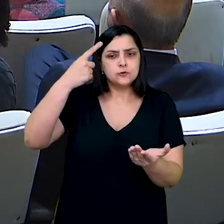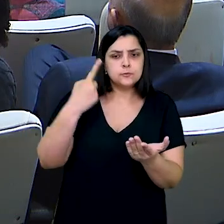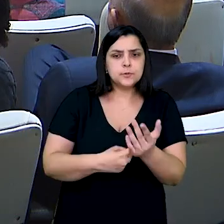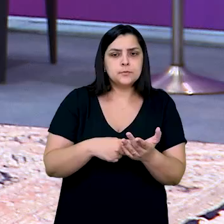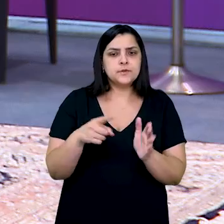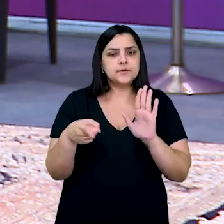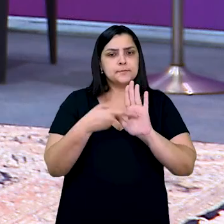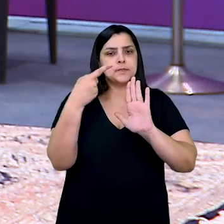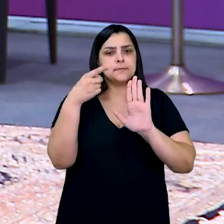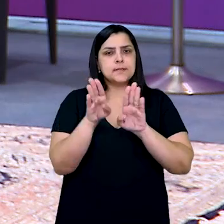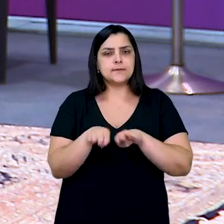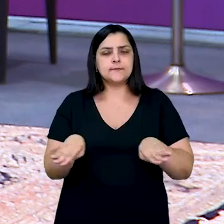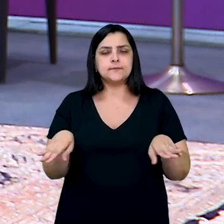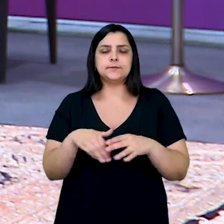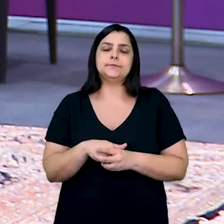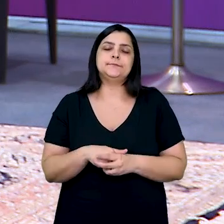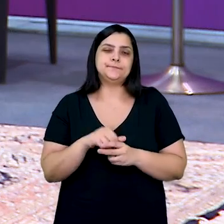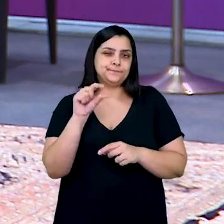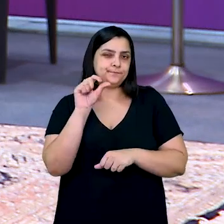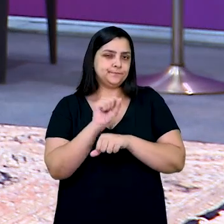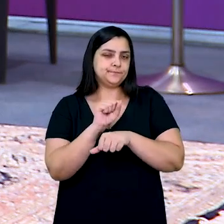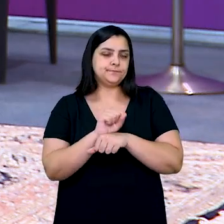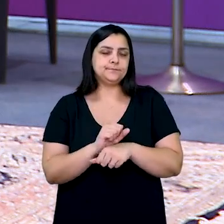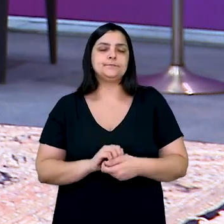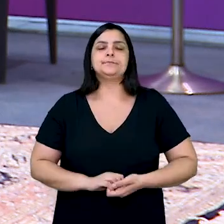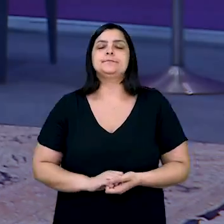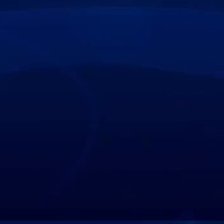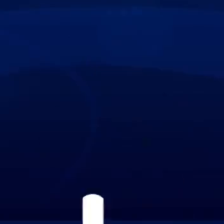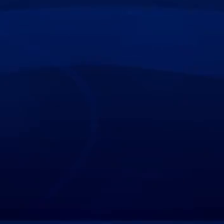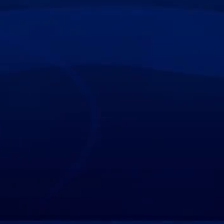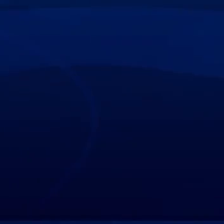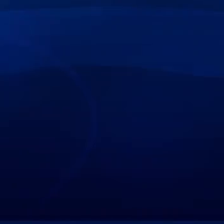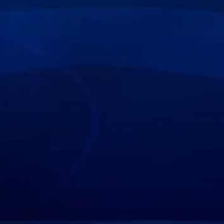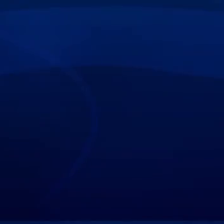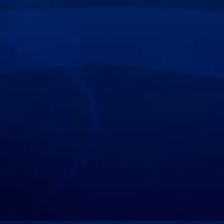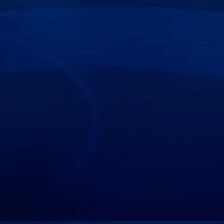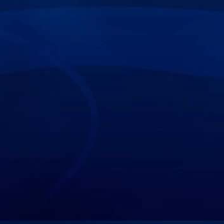reforça compromisso com a primeira infância. A gente volta já já.